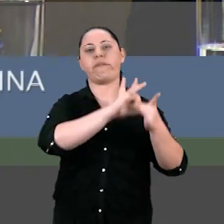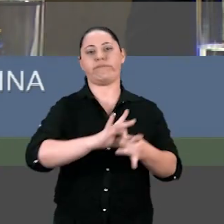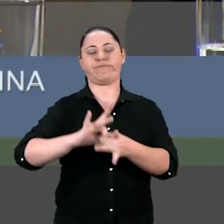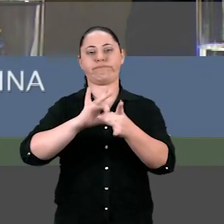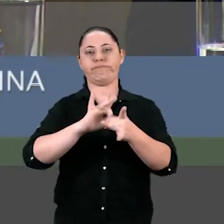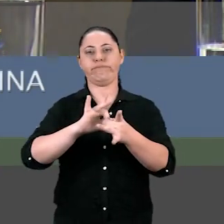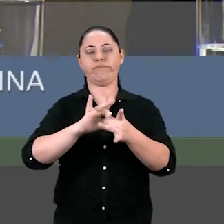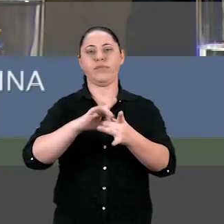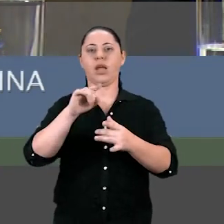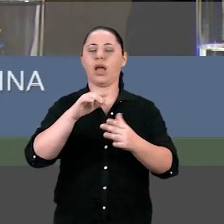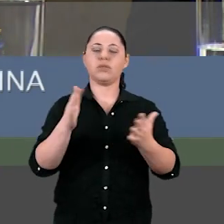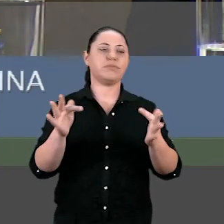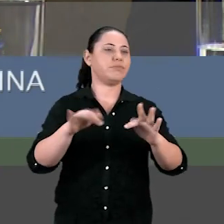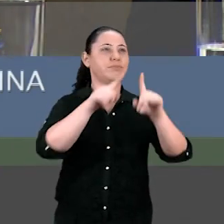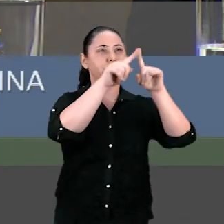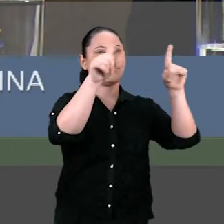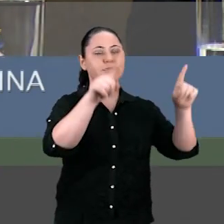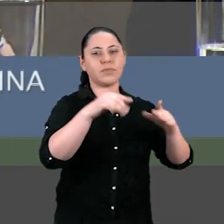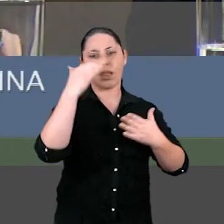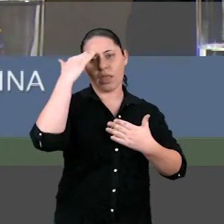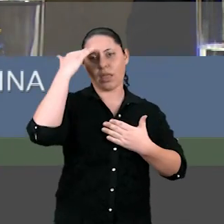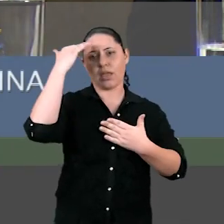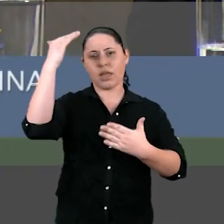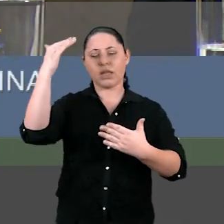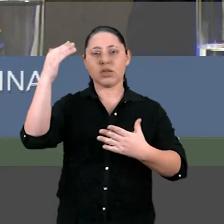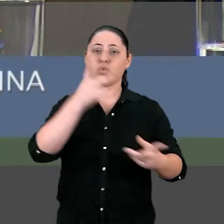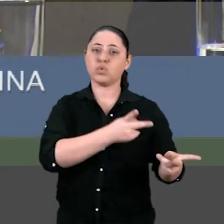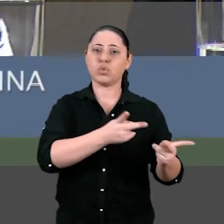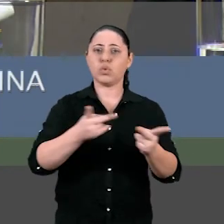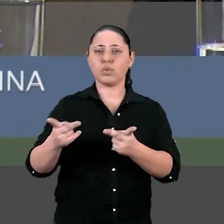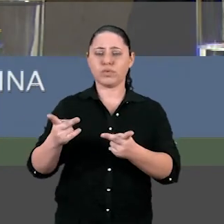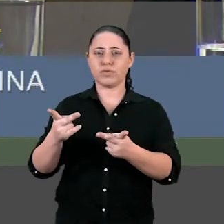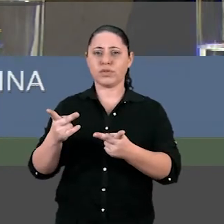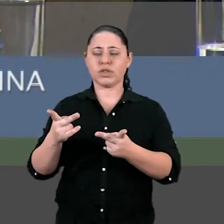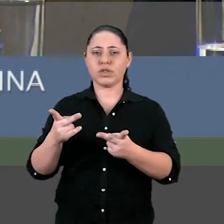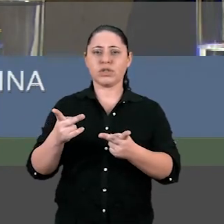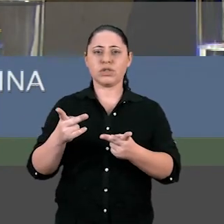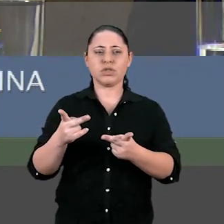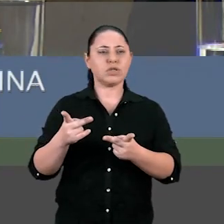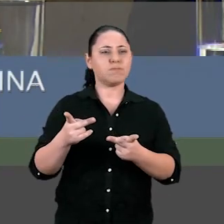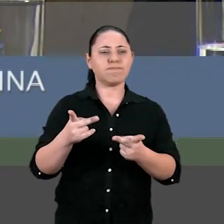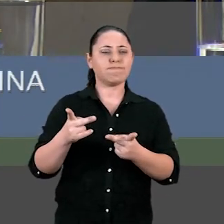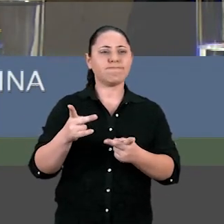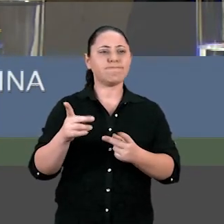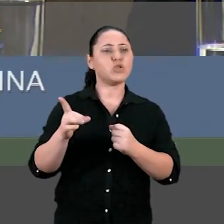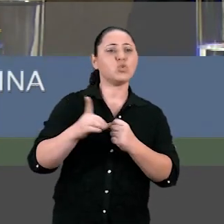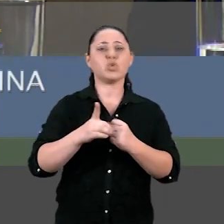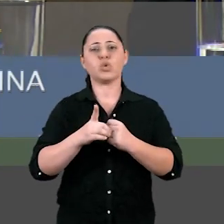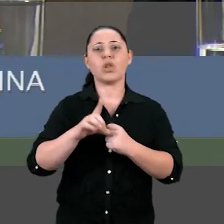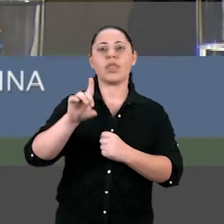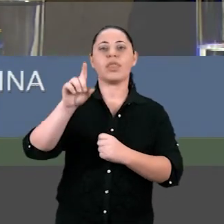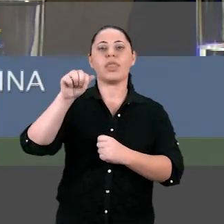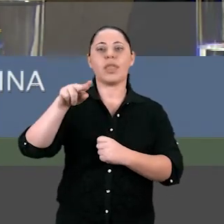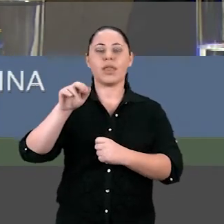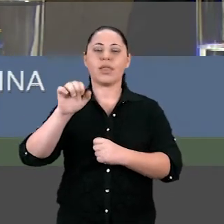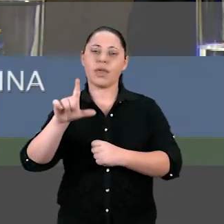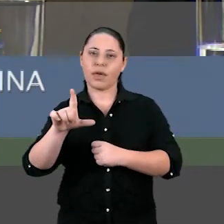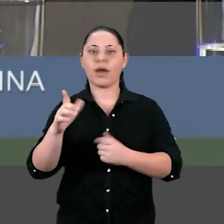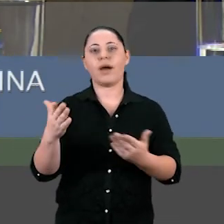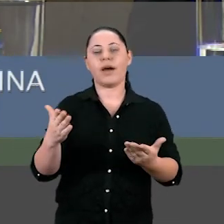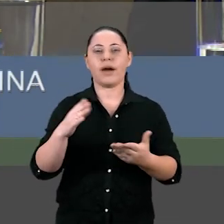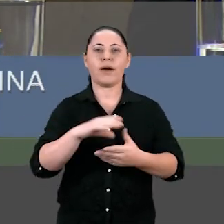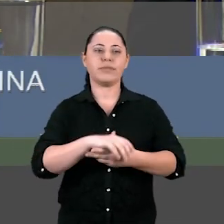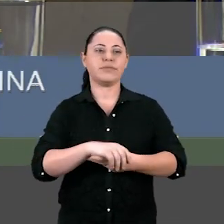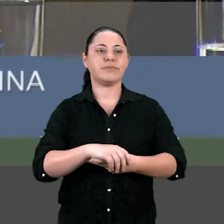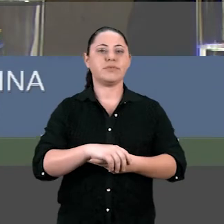Eu encerro, portanto, este painel, agradeço o convite do Dr. Daniel